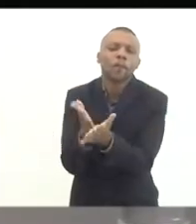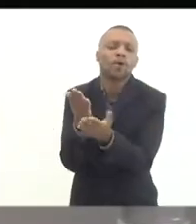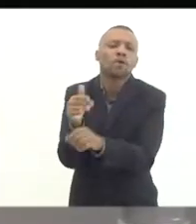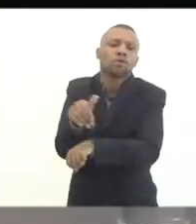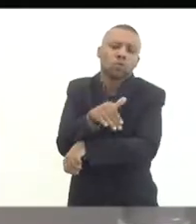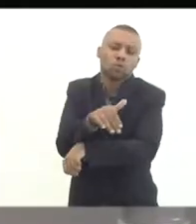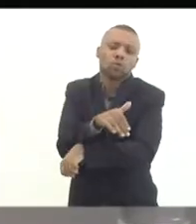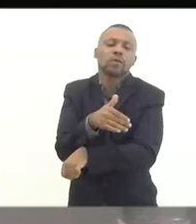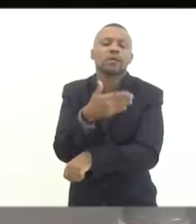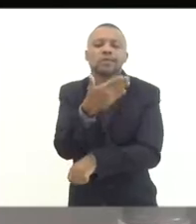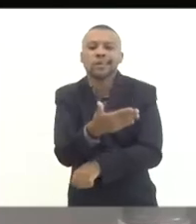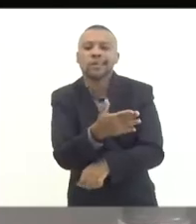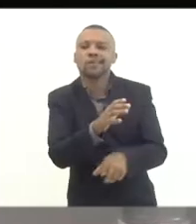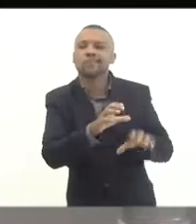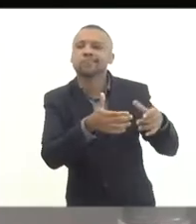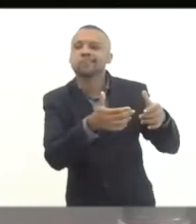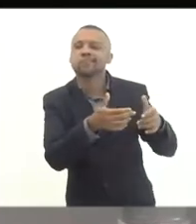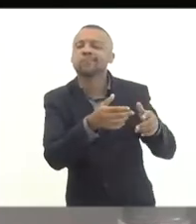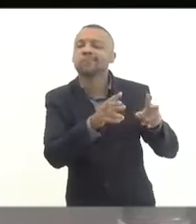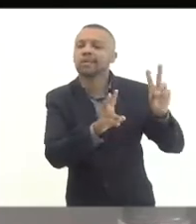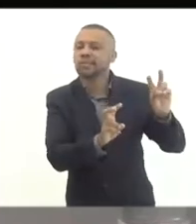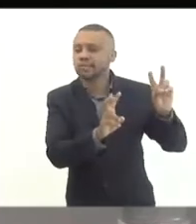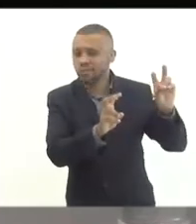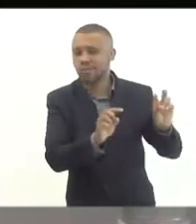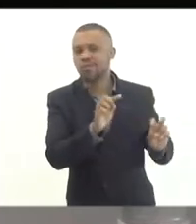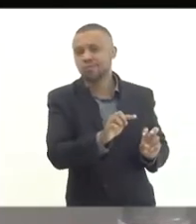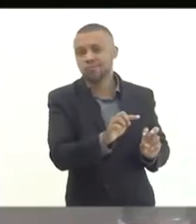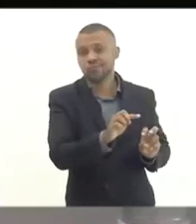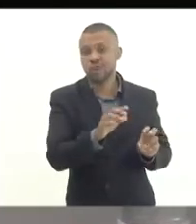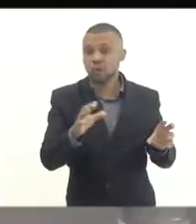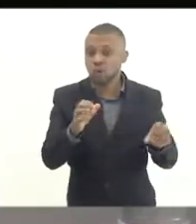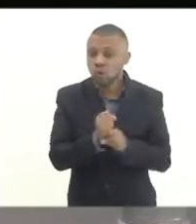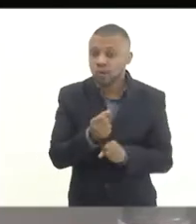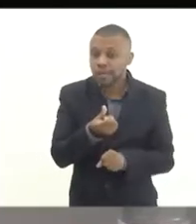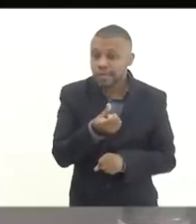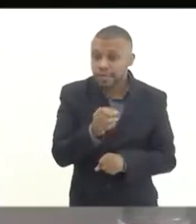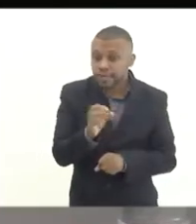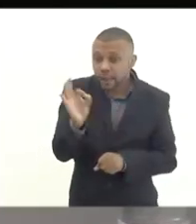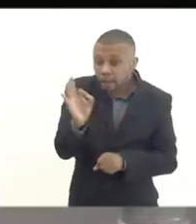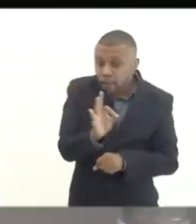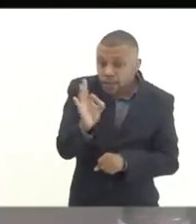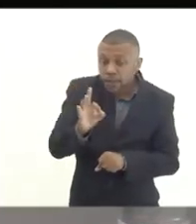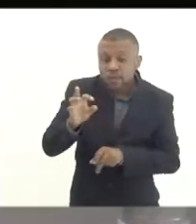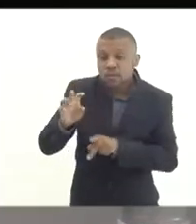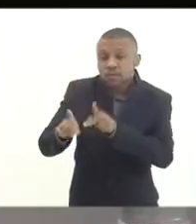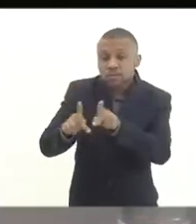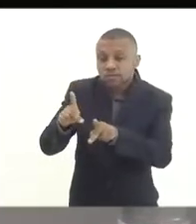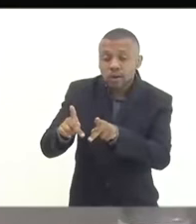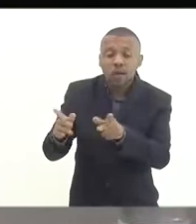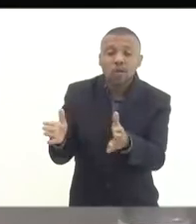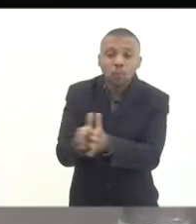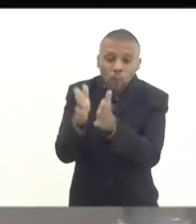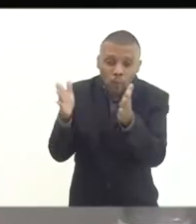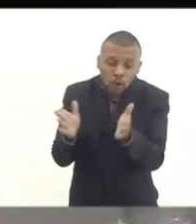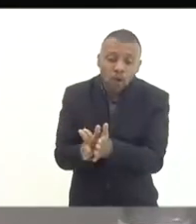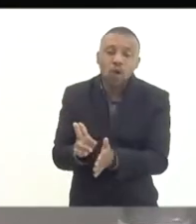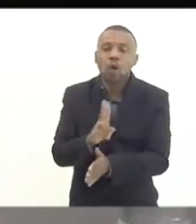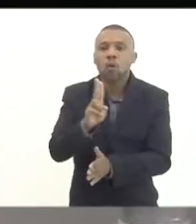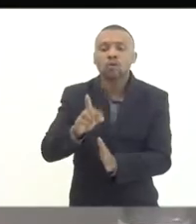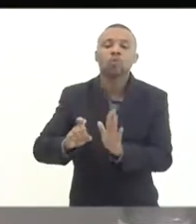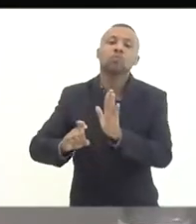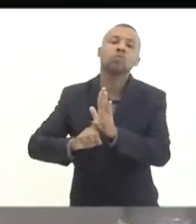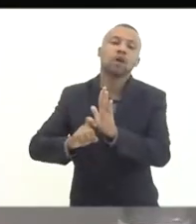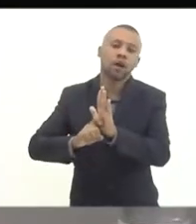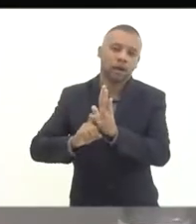citou né mais de setenta por cento da nossa população em situação de rua faz uso de substâncias psicoativas